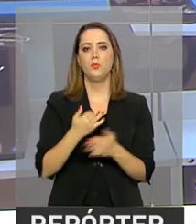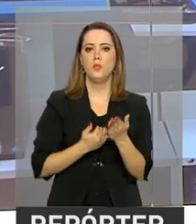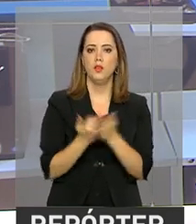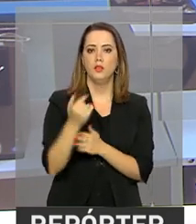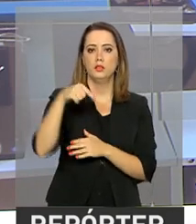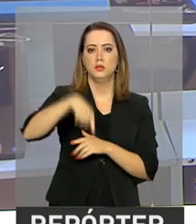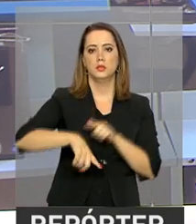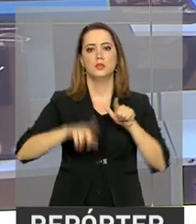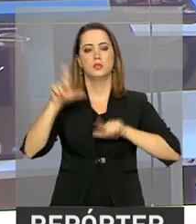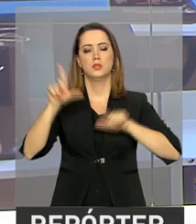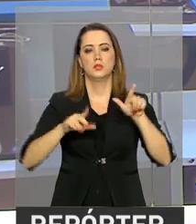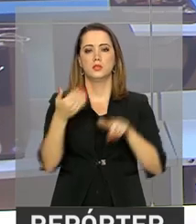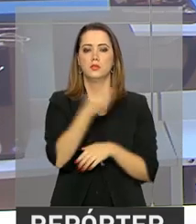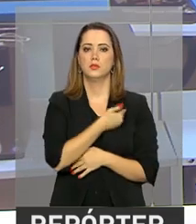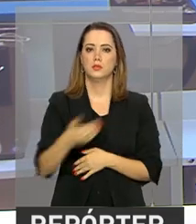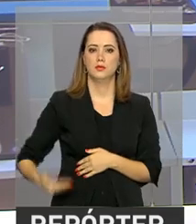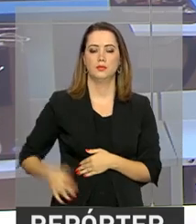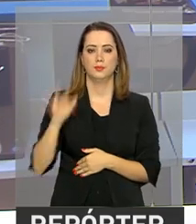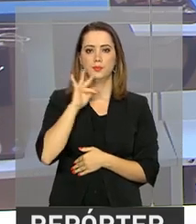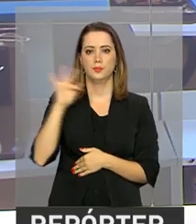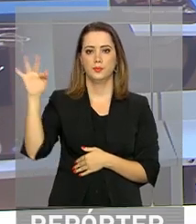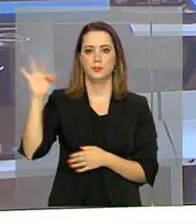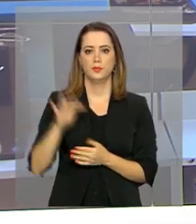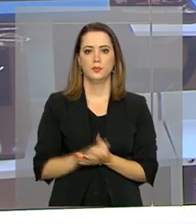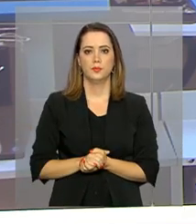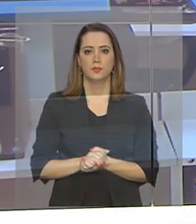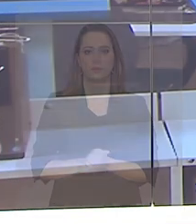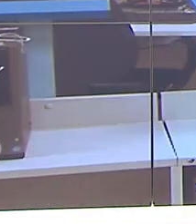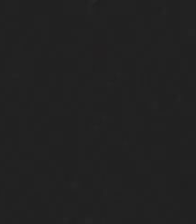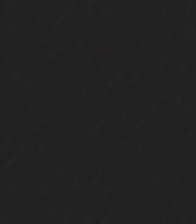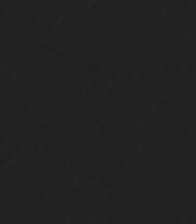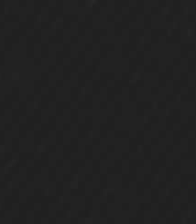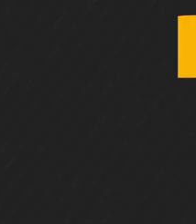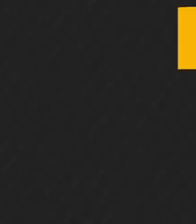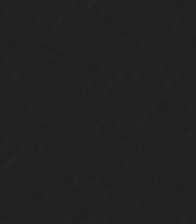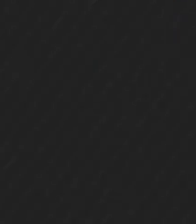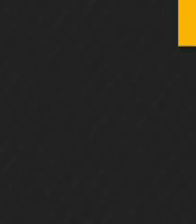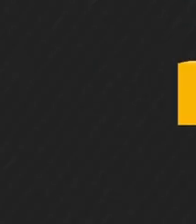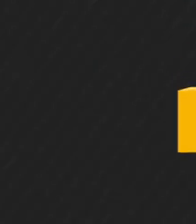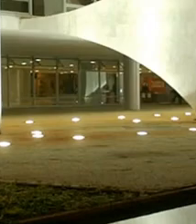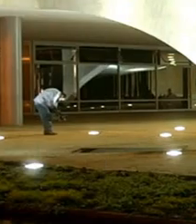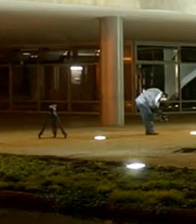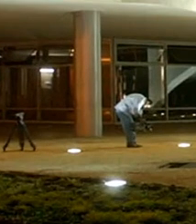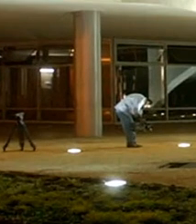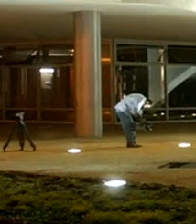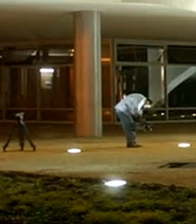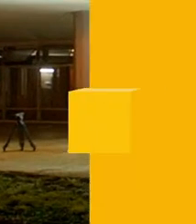Continue com a gente aqui na NBR, a TV do Governo Federal.